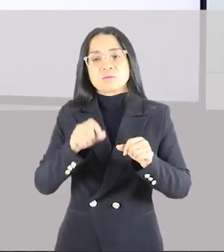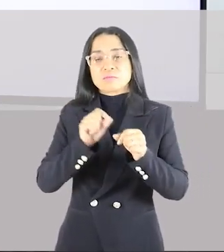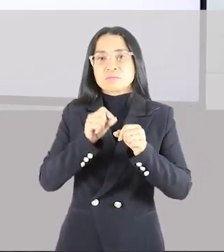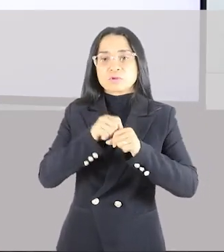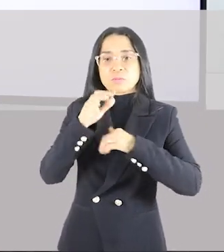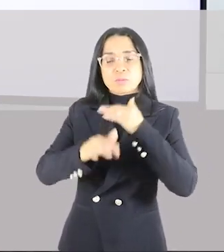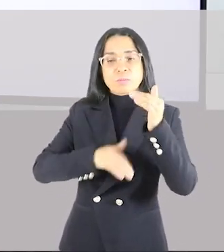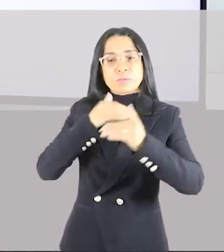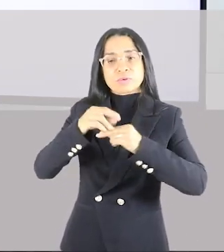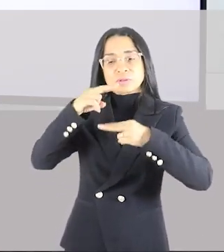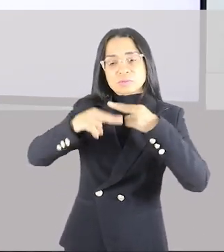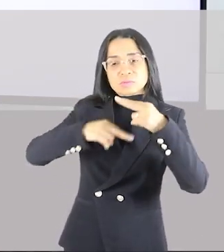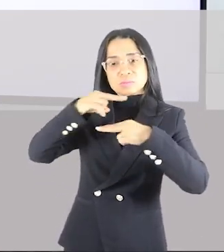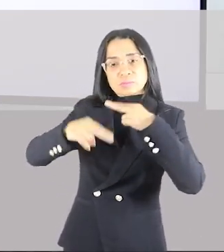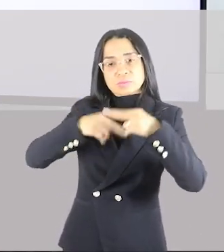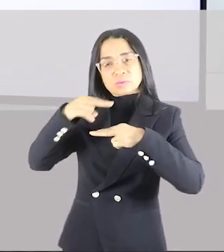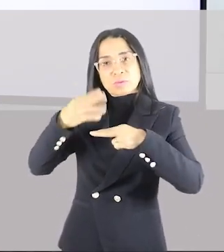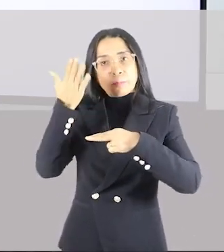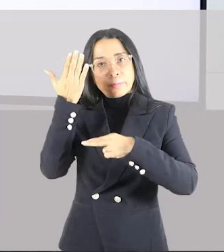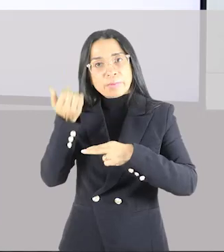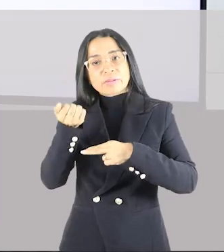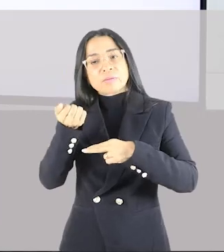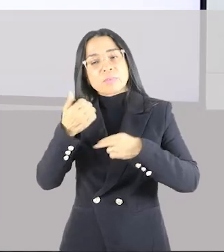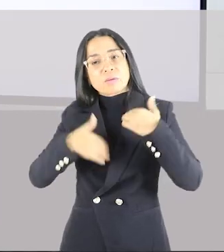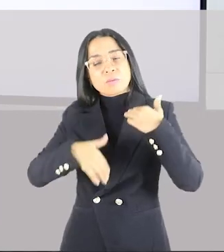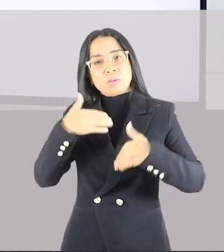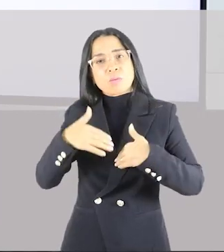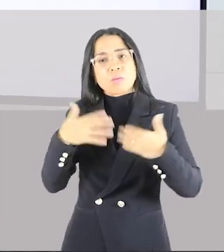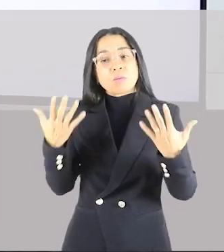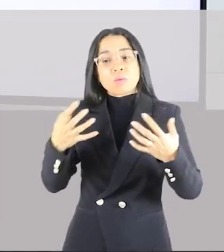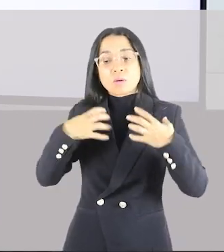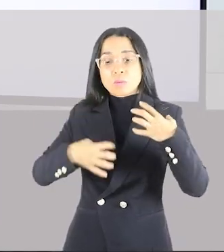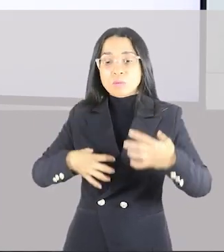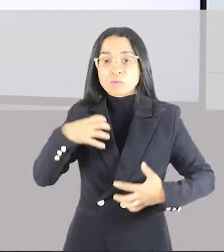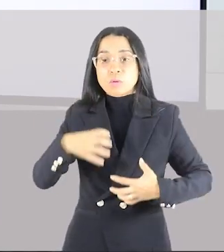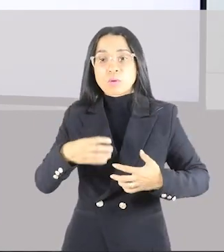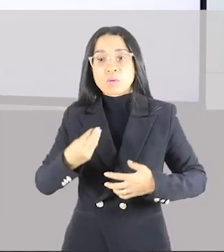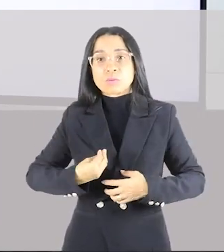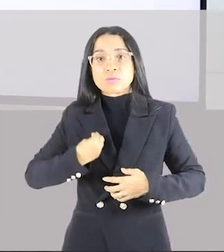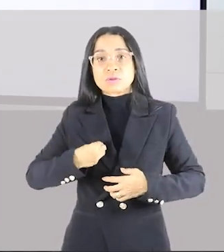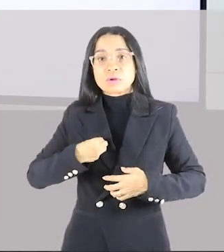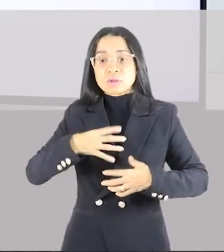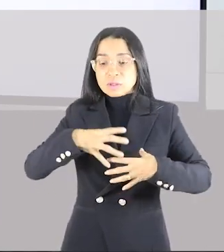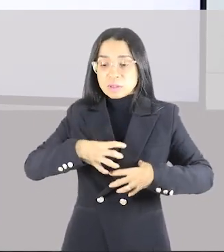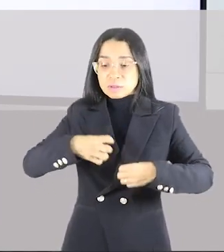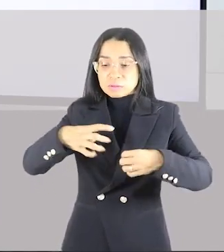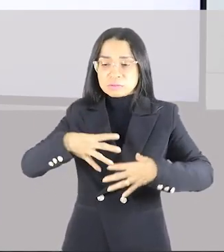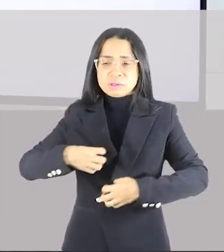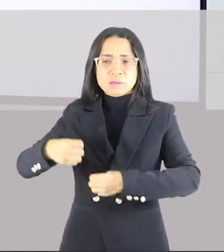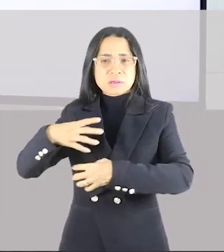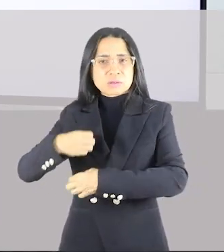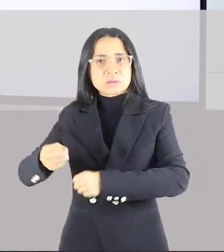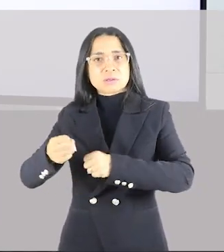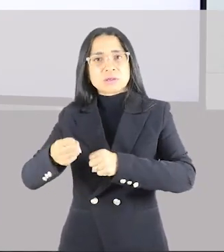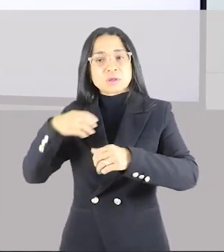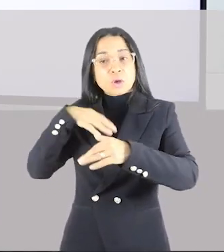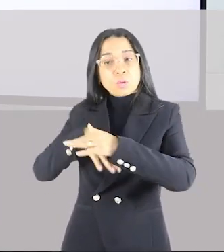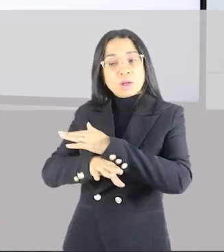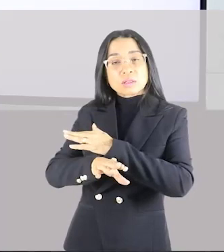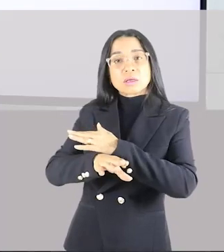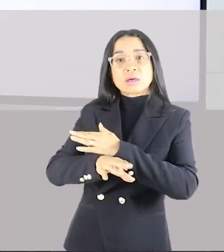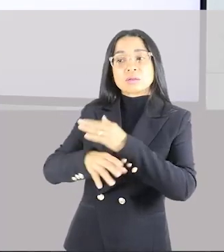quais eram os corpos, dentro do corpo, quais eram os órgãos vitais para serem retirados. E eles eram guardados em um